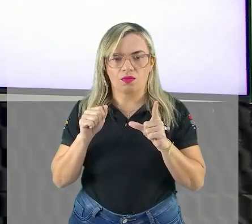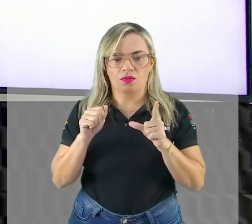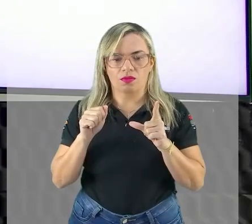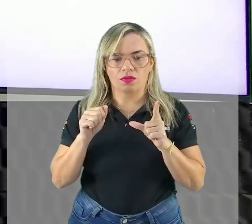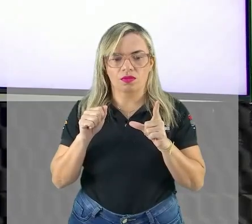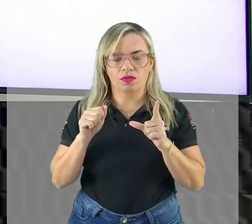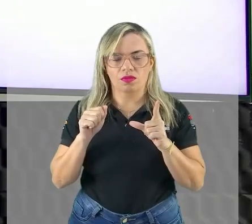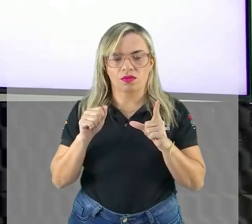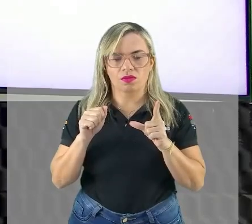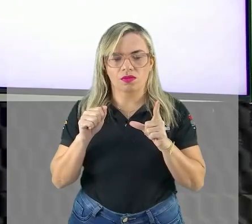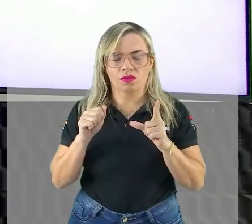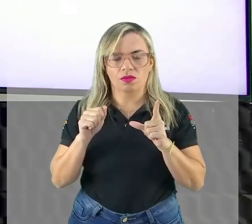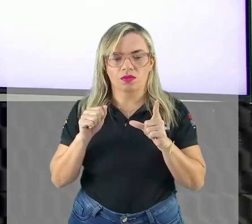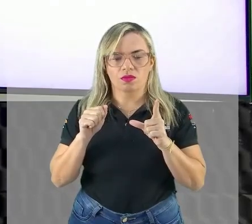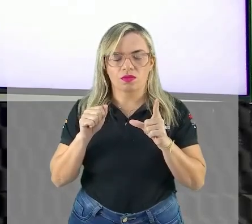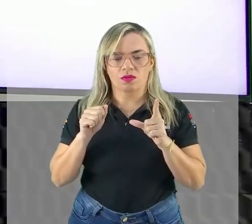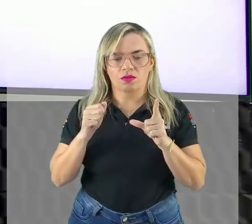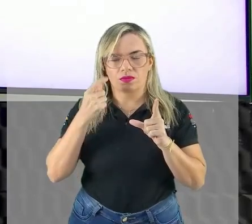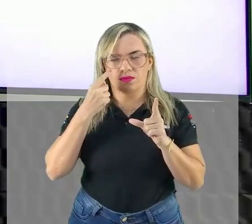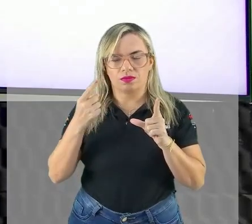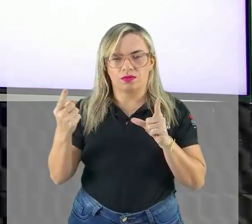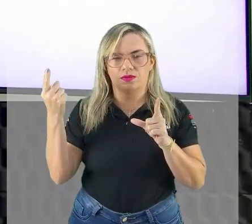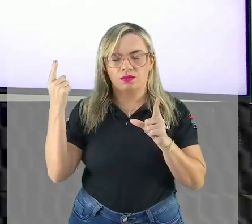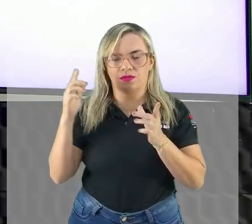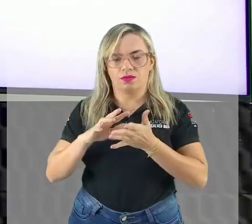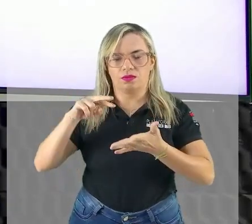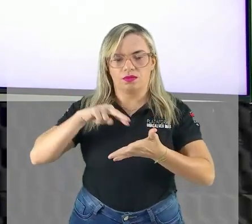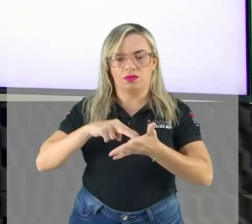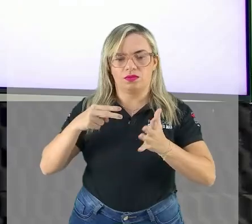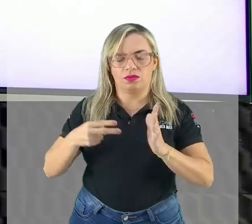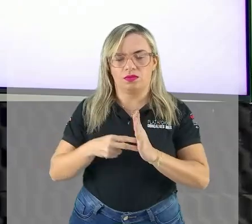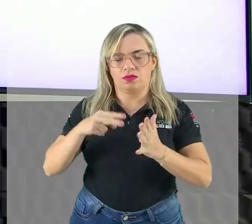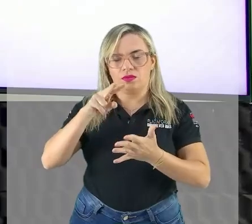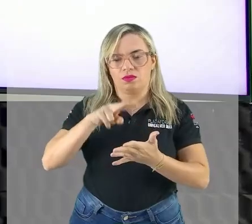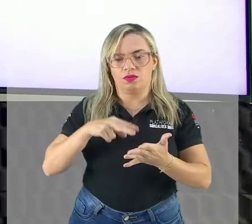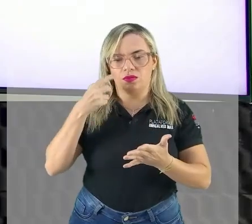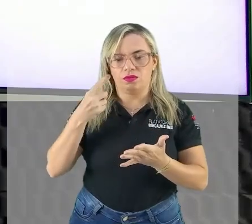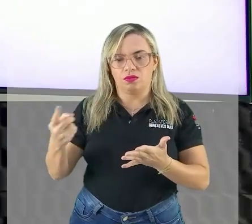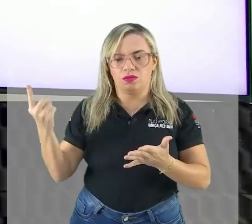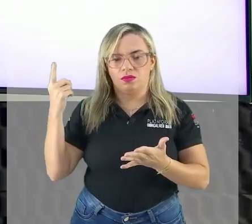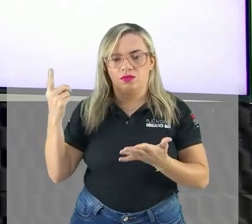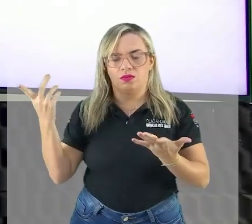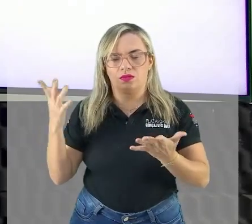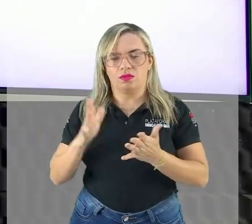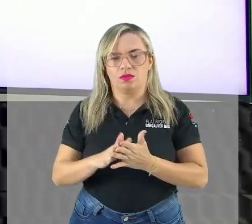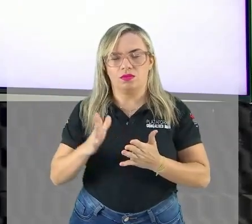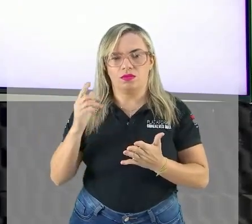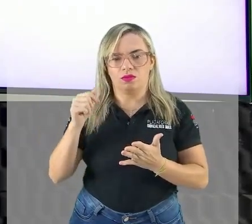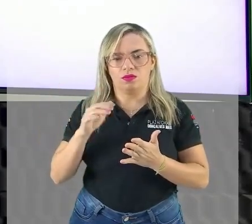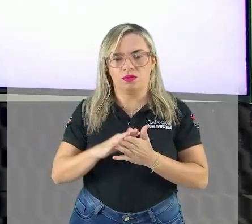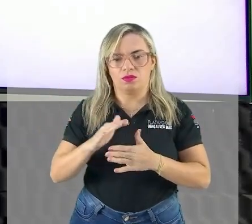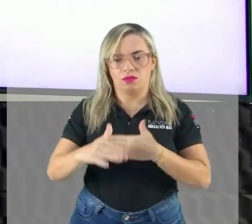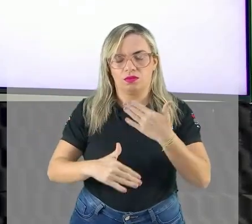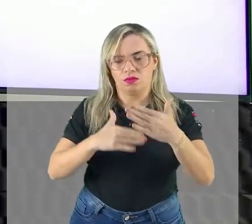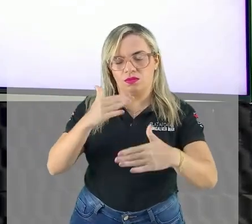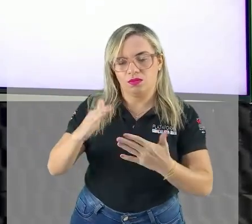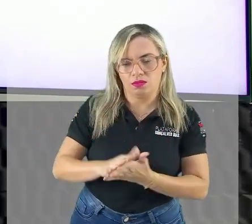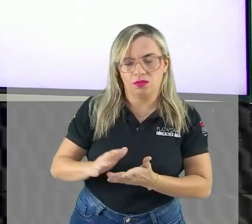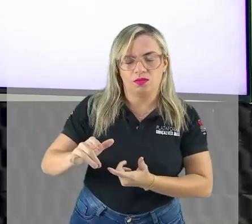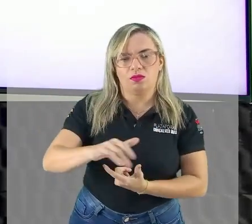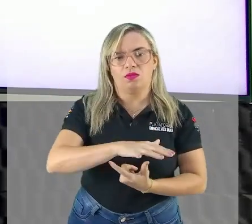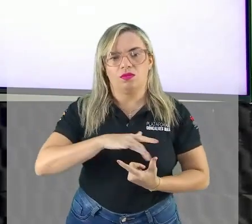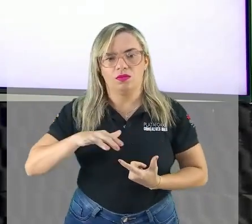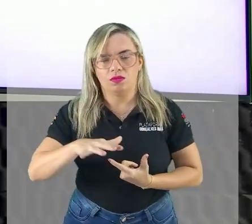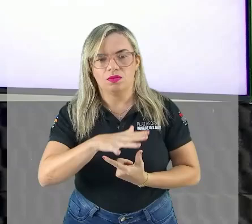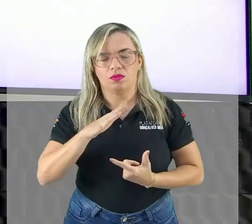que é lido. Pense nesse aspecto que ele fala da alfabetização de forma processual, está falando do letramento, então a